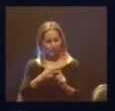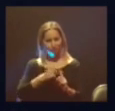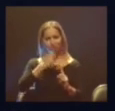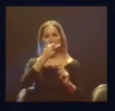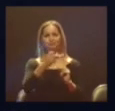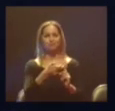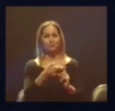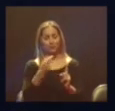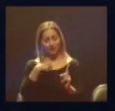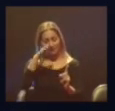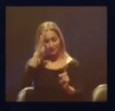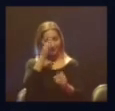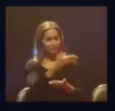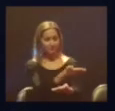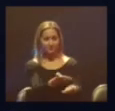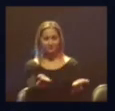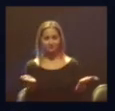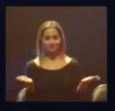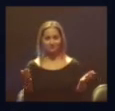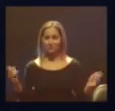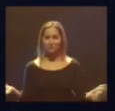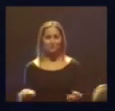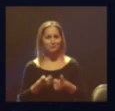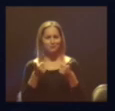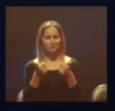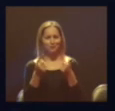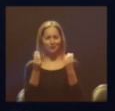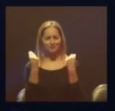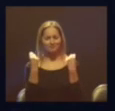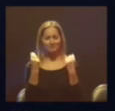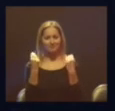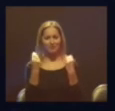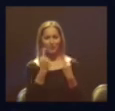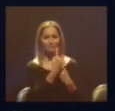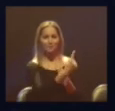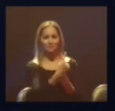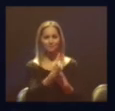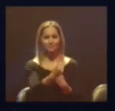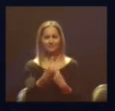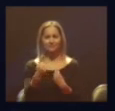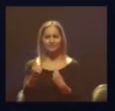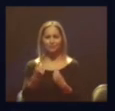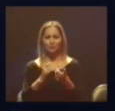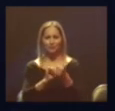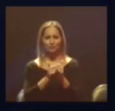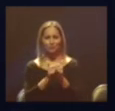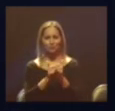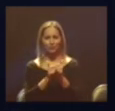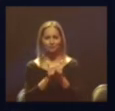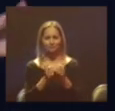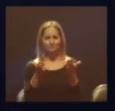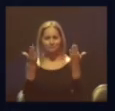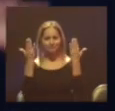ano. Sabemos que vocês são os melhores maestros para cada uma das modalidades. Um